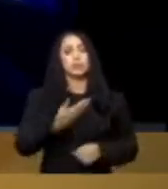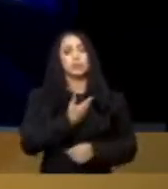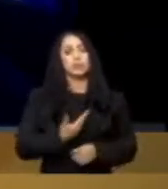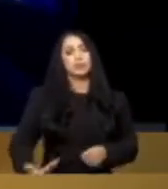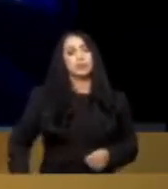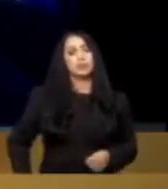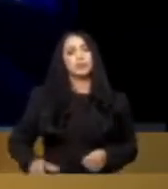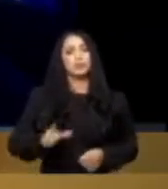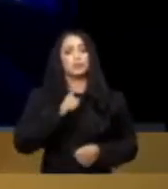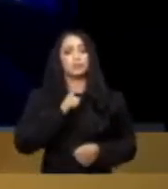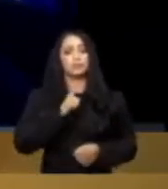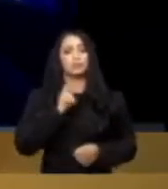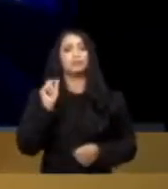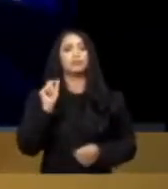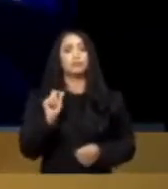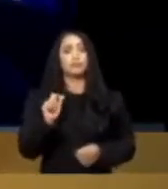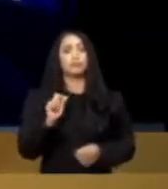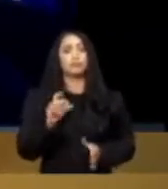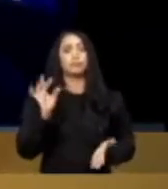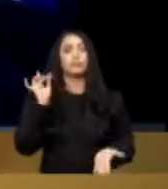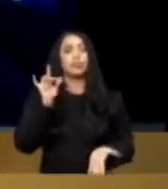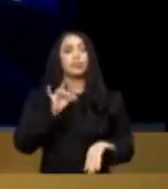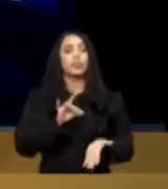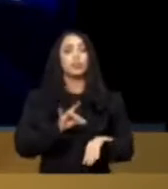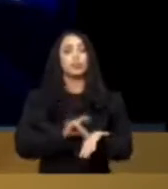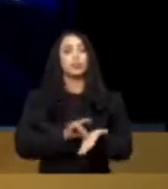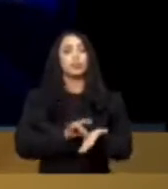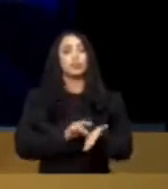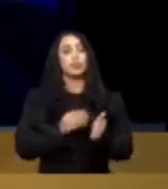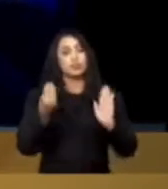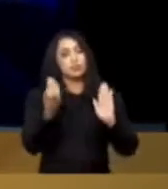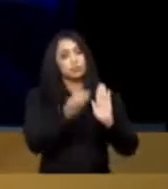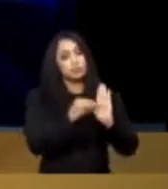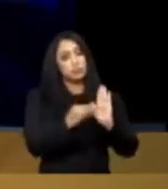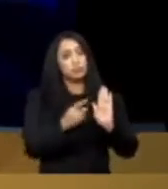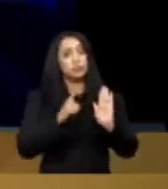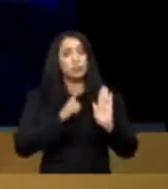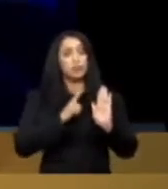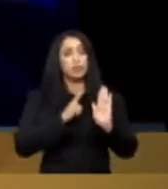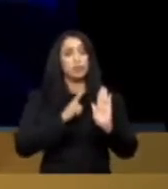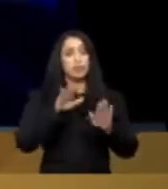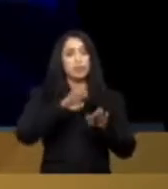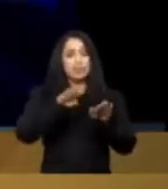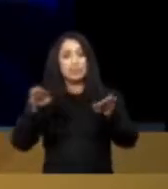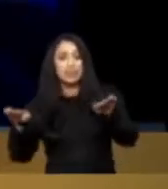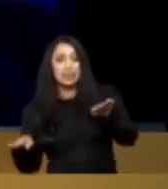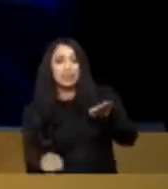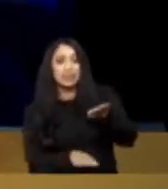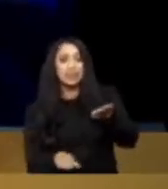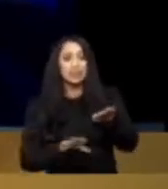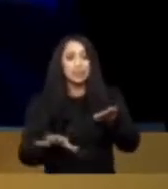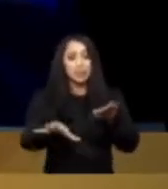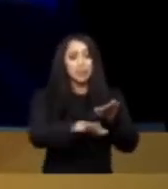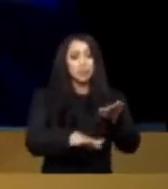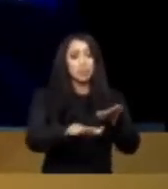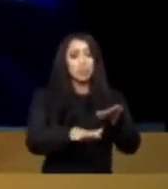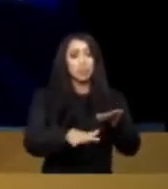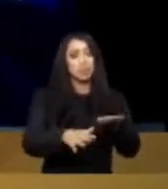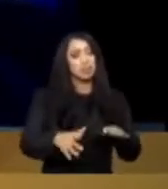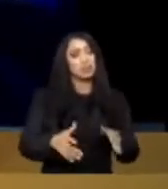seriam afetadas pela segmentação dos efeitos da coisa julgada, resultando em desequilíbrios regionais e quebra de